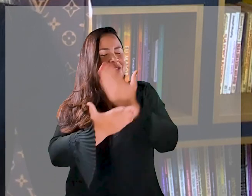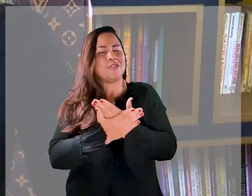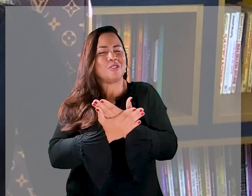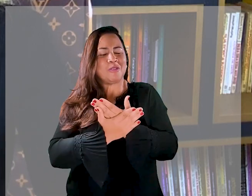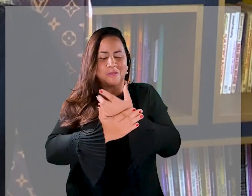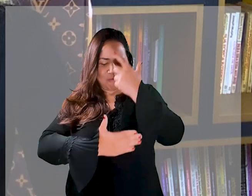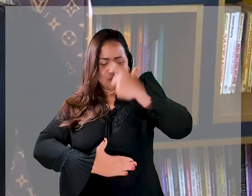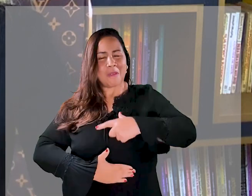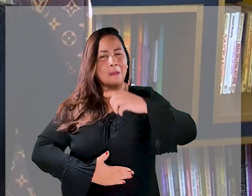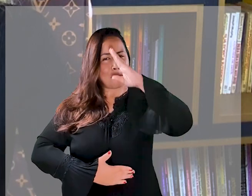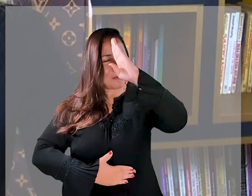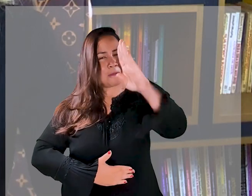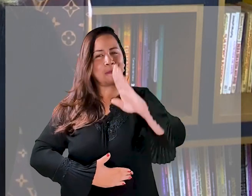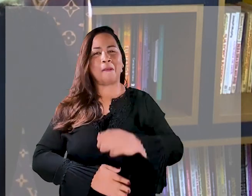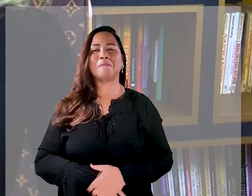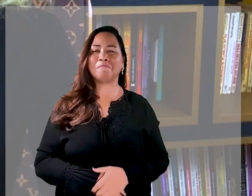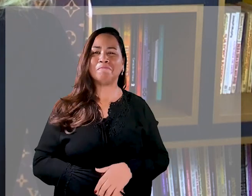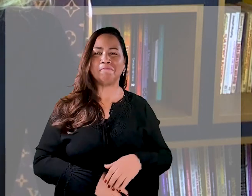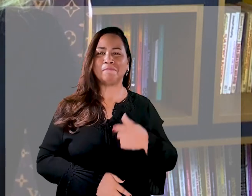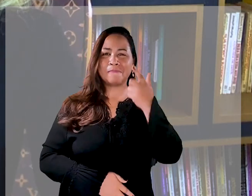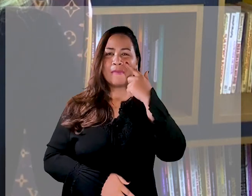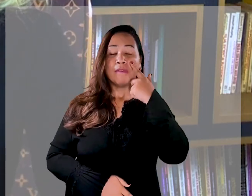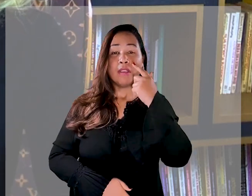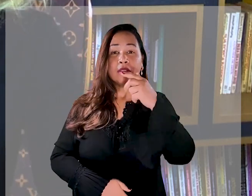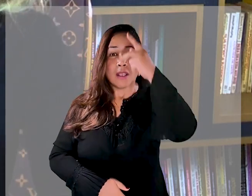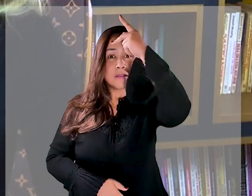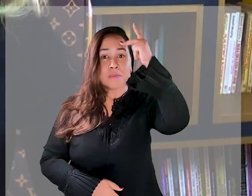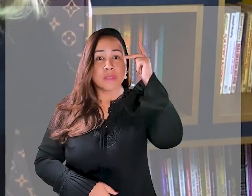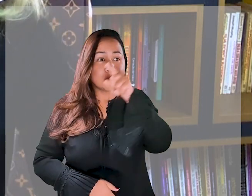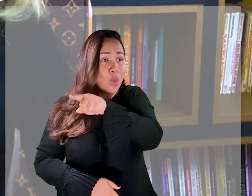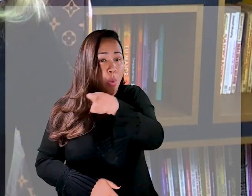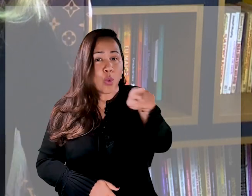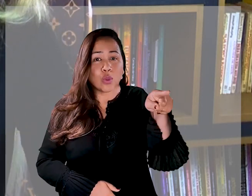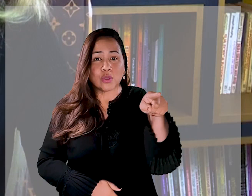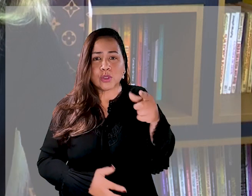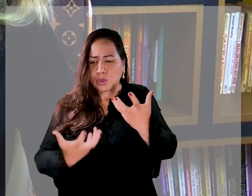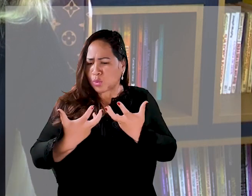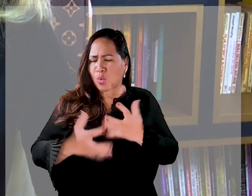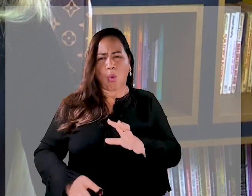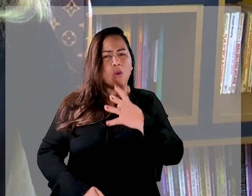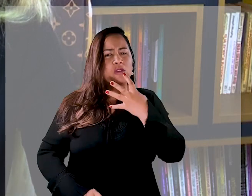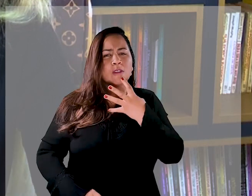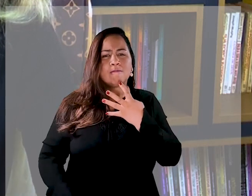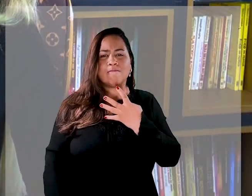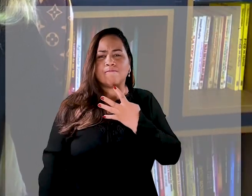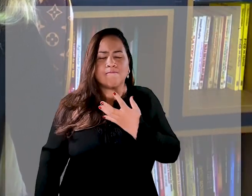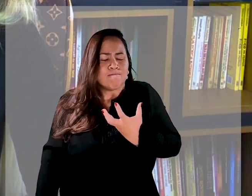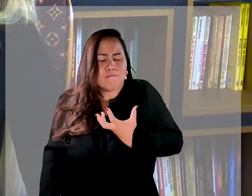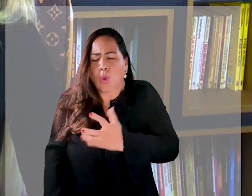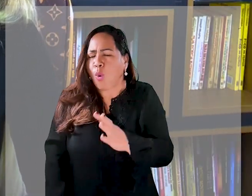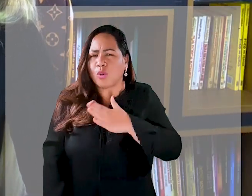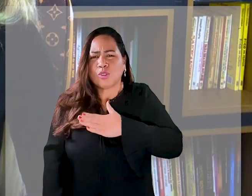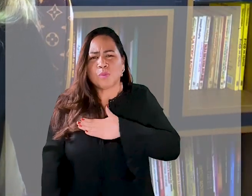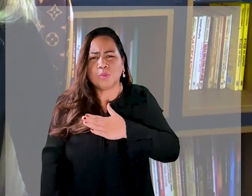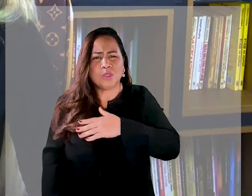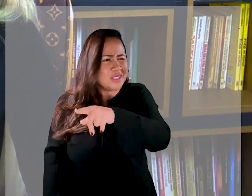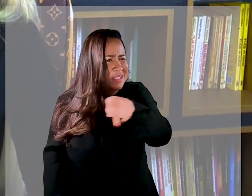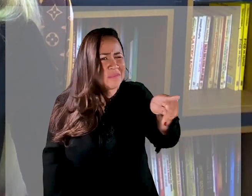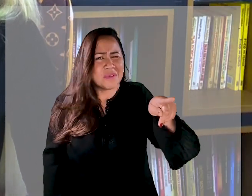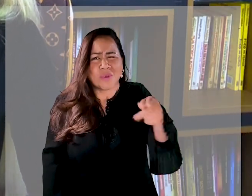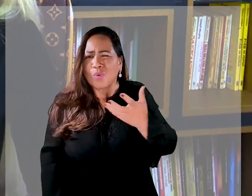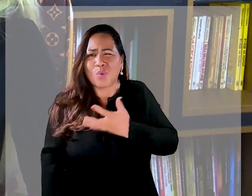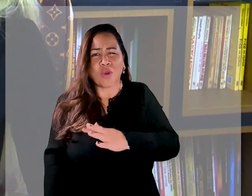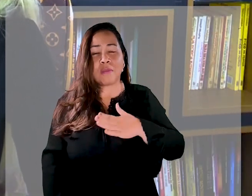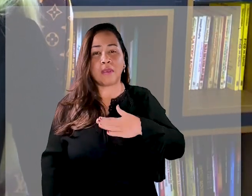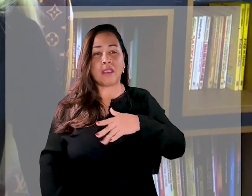interessante, as pessoas que não gostam de mim, 100% delas, quem são, gente? Quem são? Só as vítimas. As